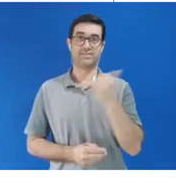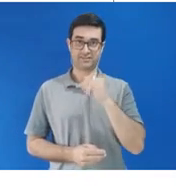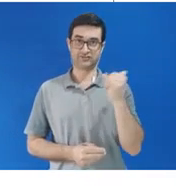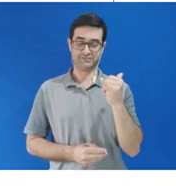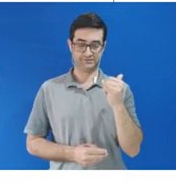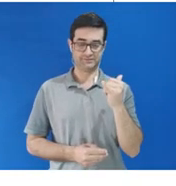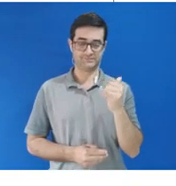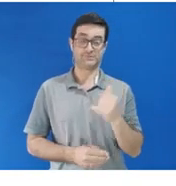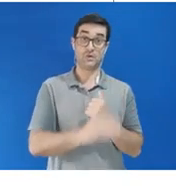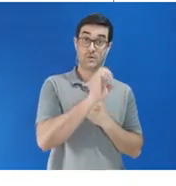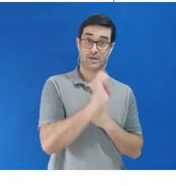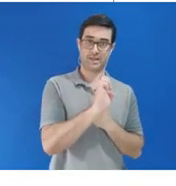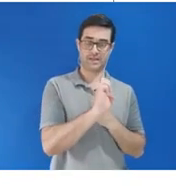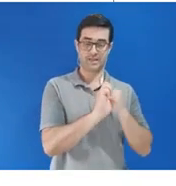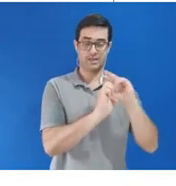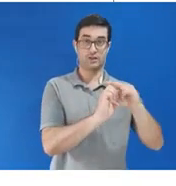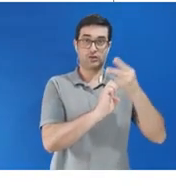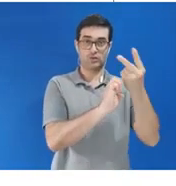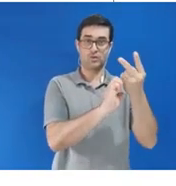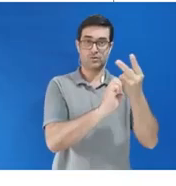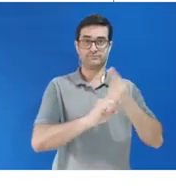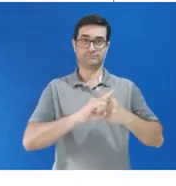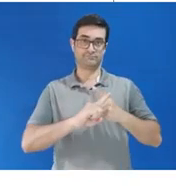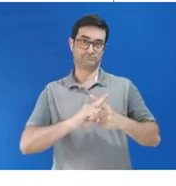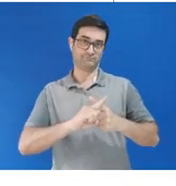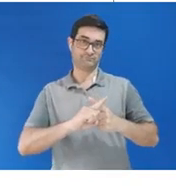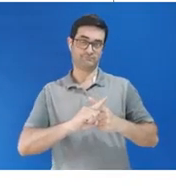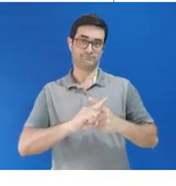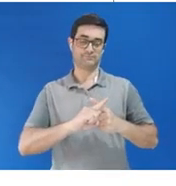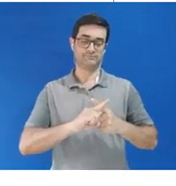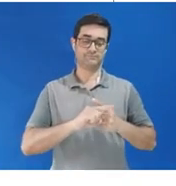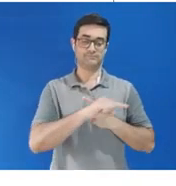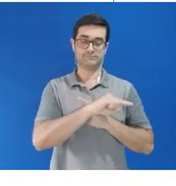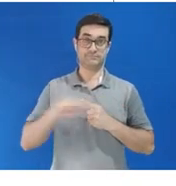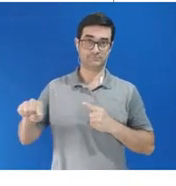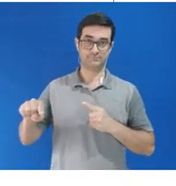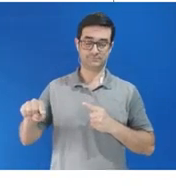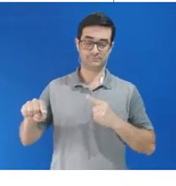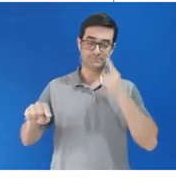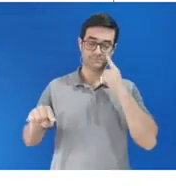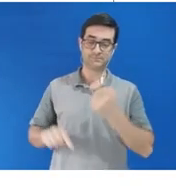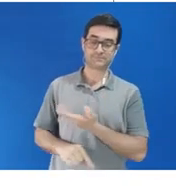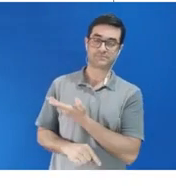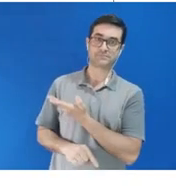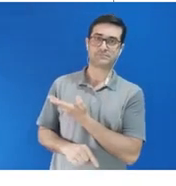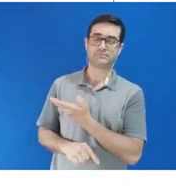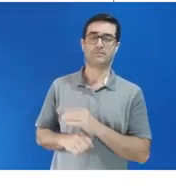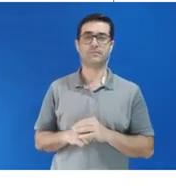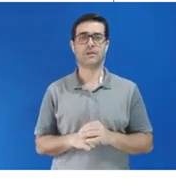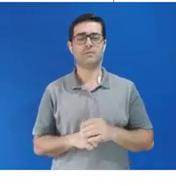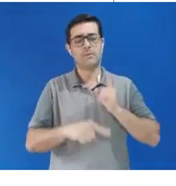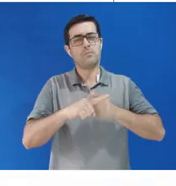espécie, vezes a carga elementar do elétron, elevado ao quadrado. Por quê?